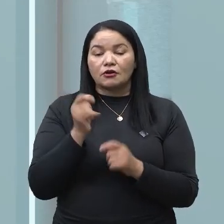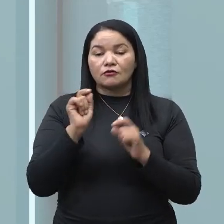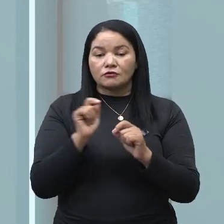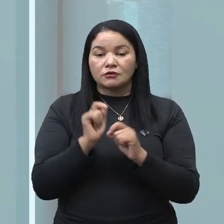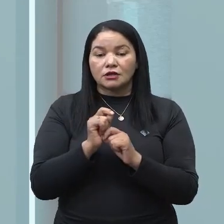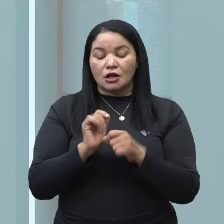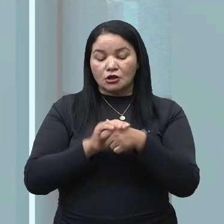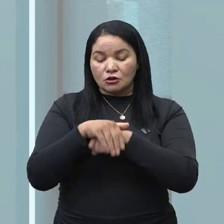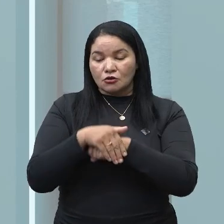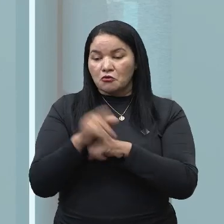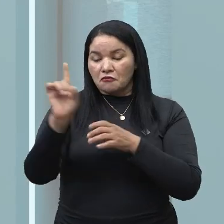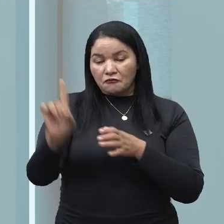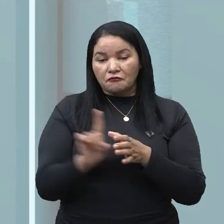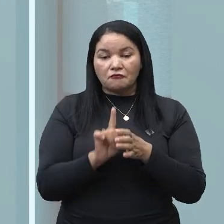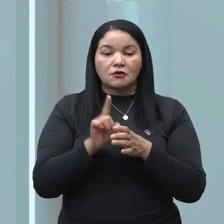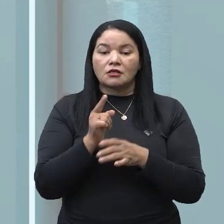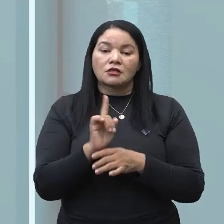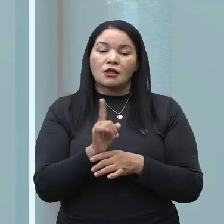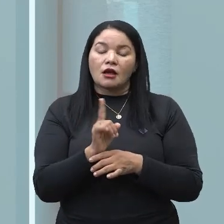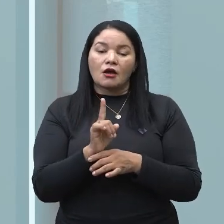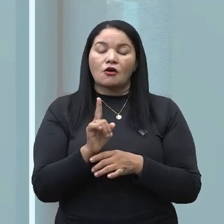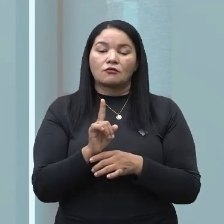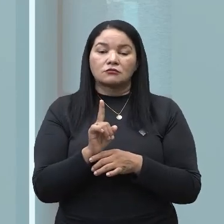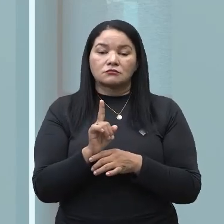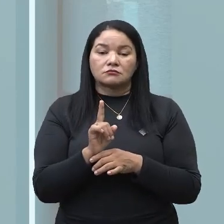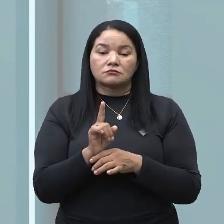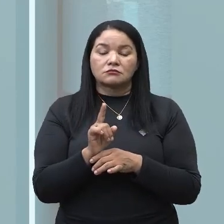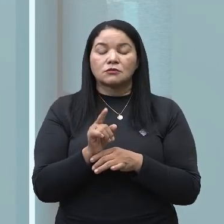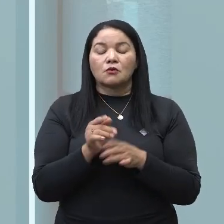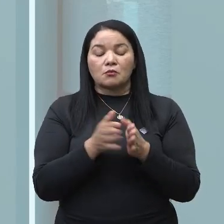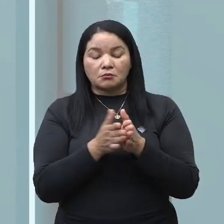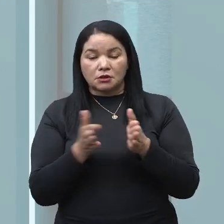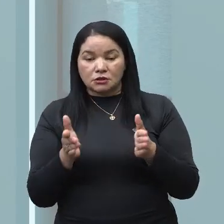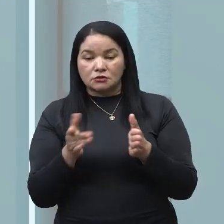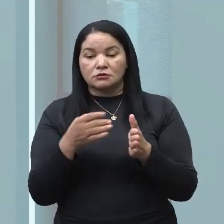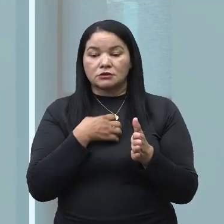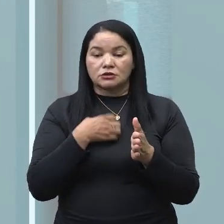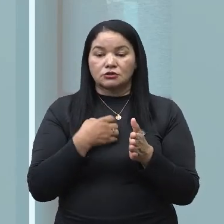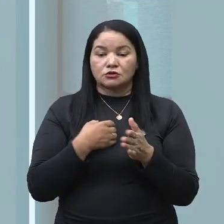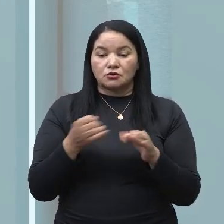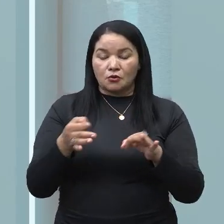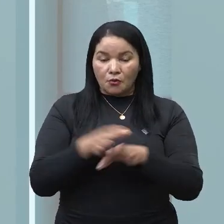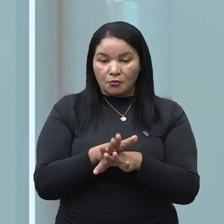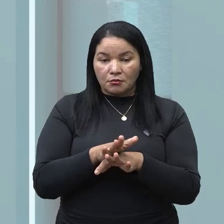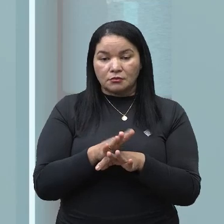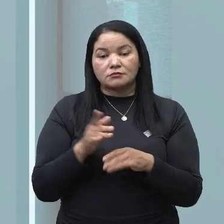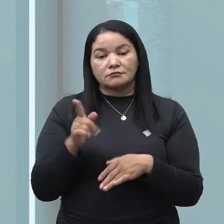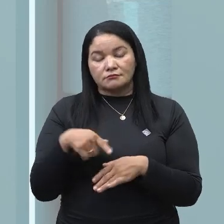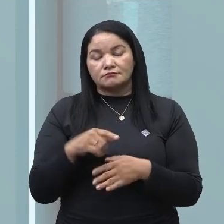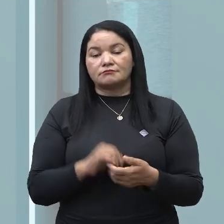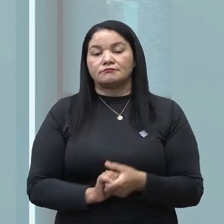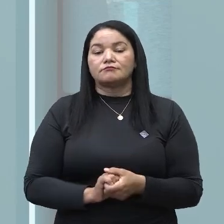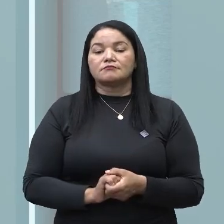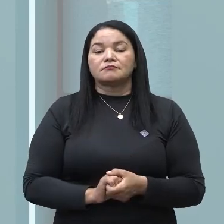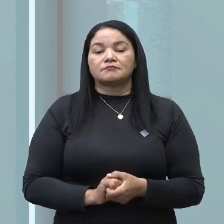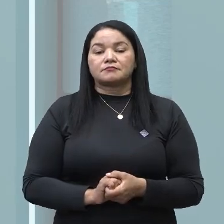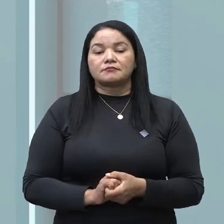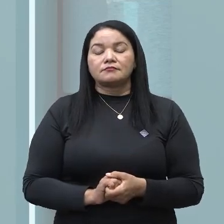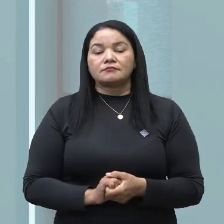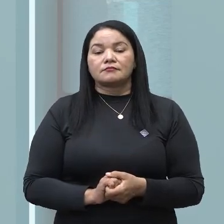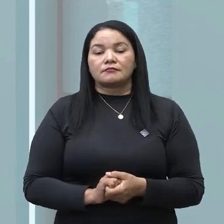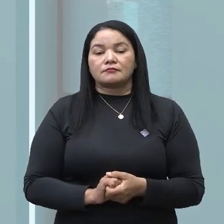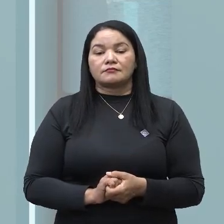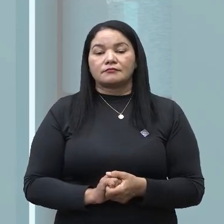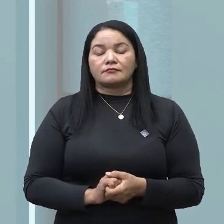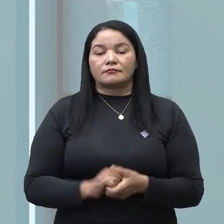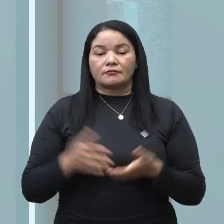noite. Notem aí como o período, ele tem sentido completo, não é incompleto o sentido dele. Agora, se eu dissesse assim,